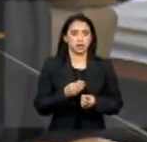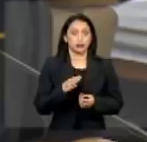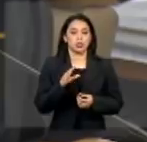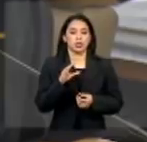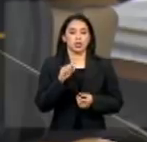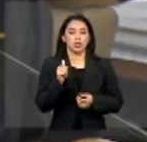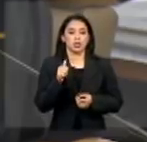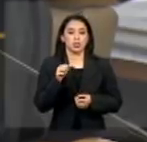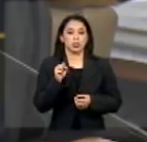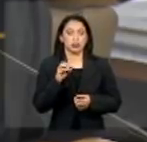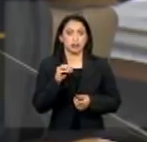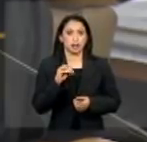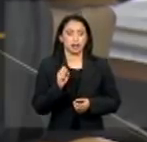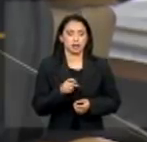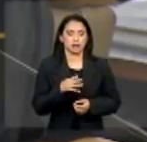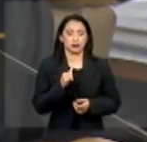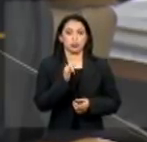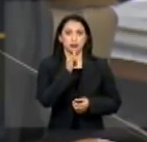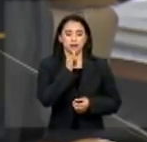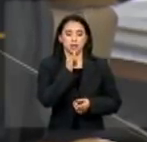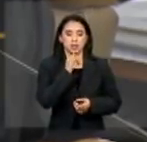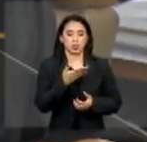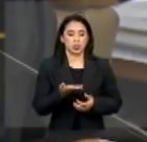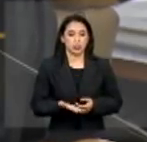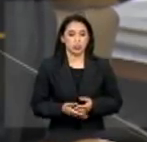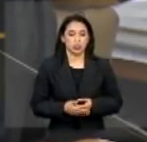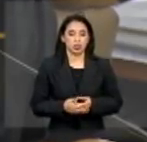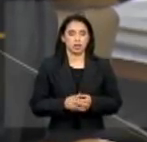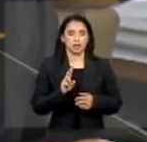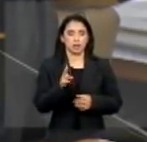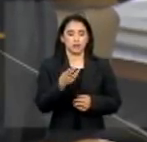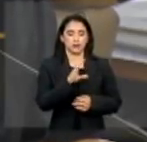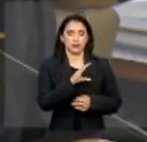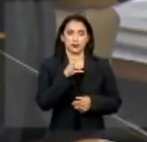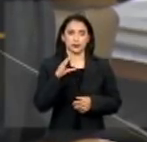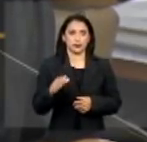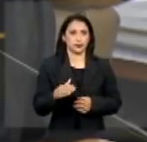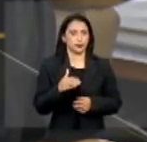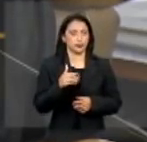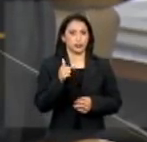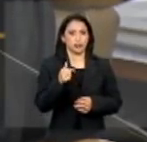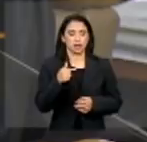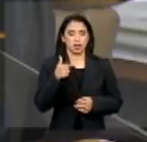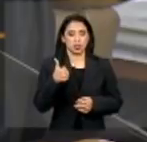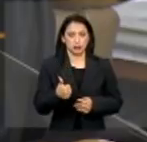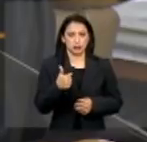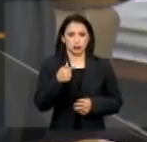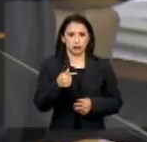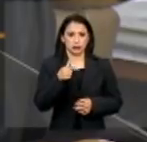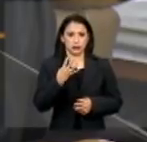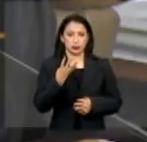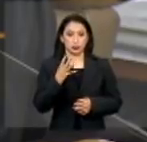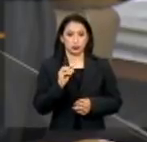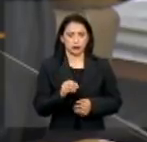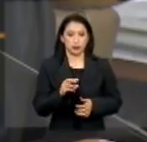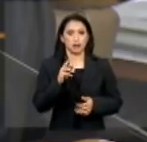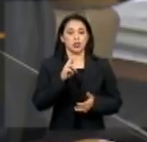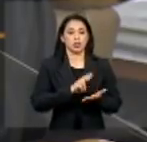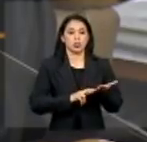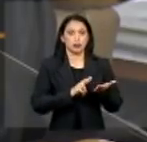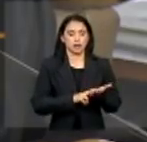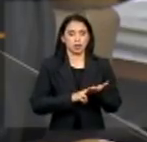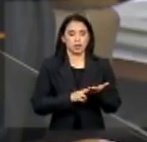citou exemplo o recurso em habeas corpus 81 740 da relatoria do eminente ministro sepúlveda pertence